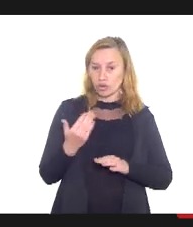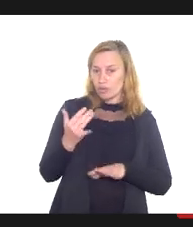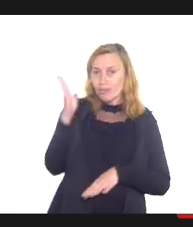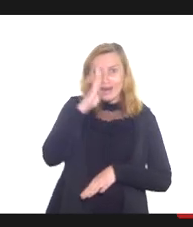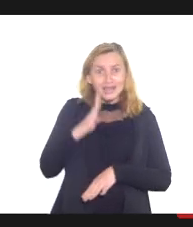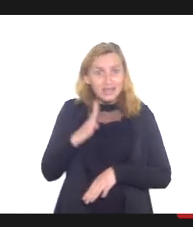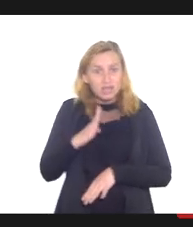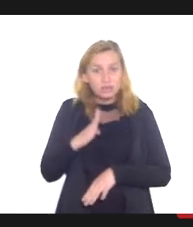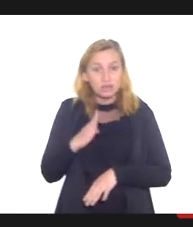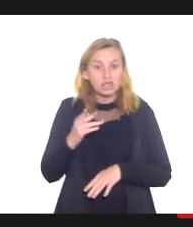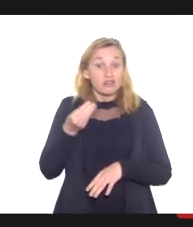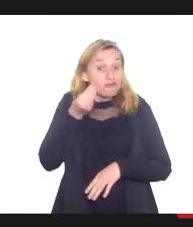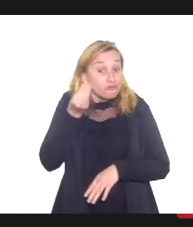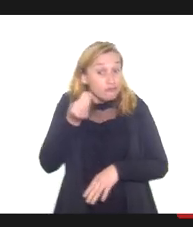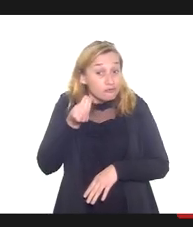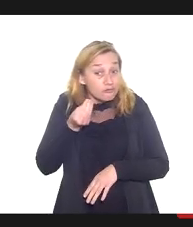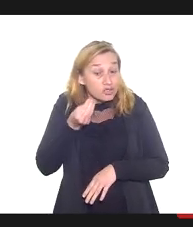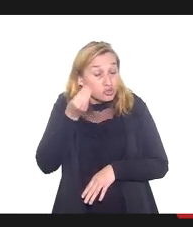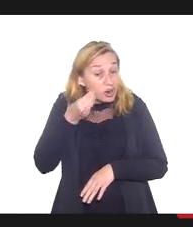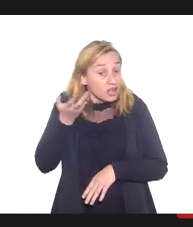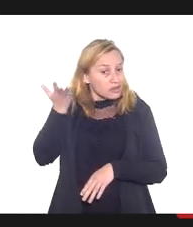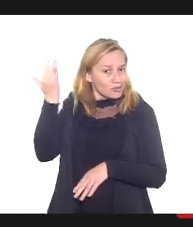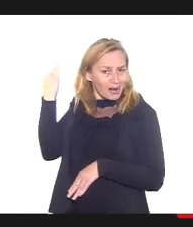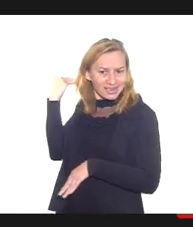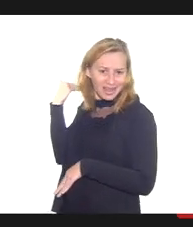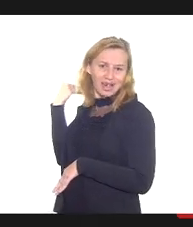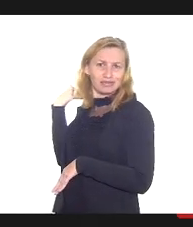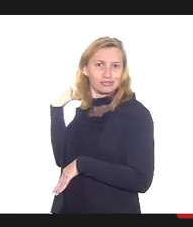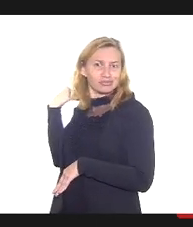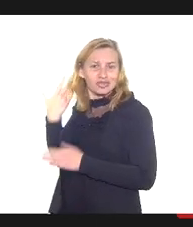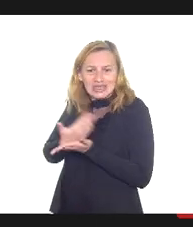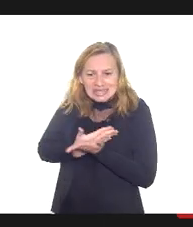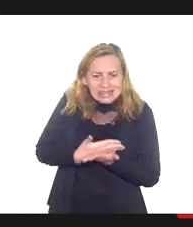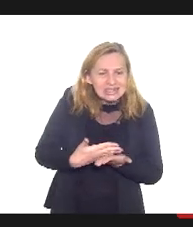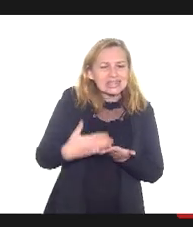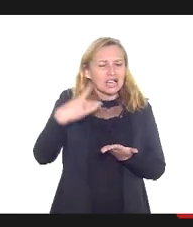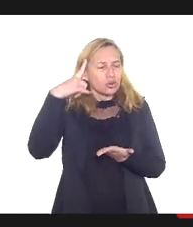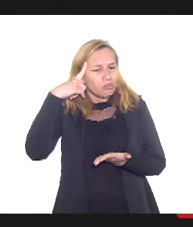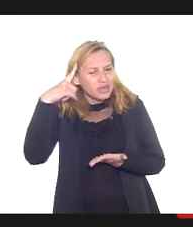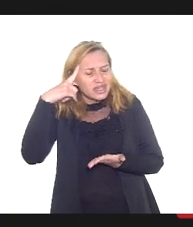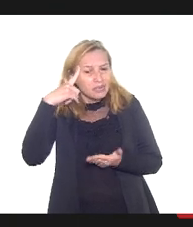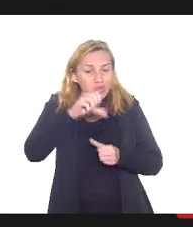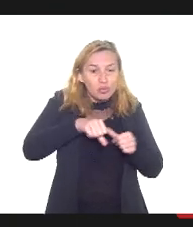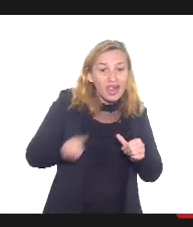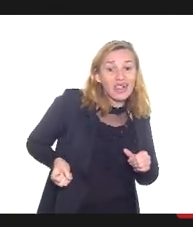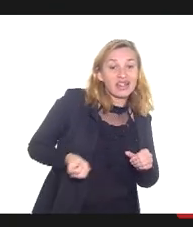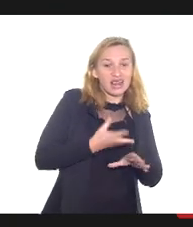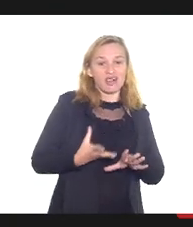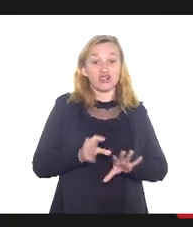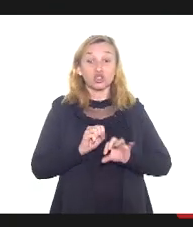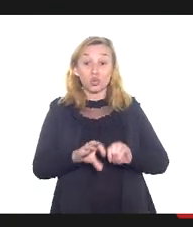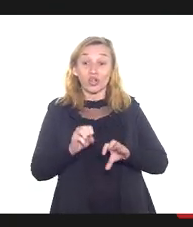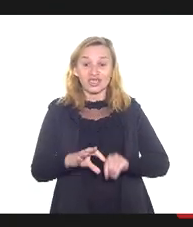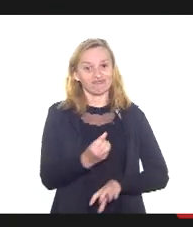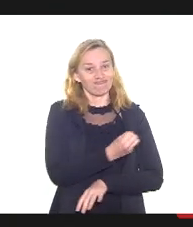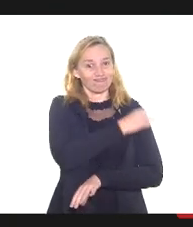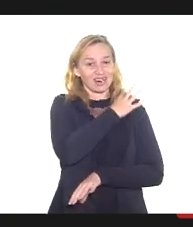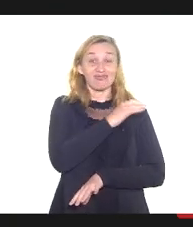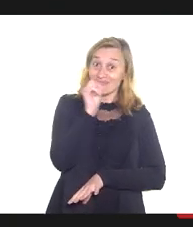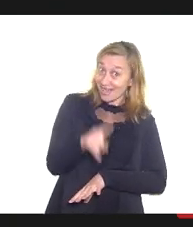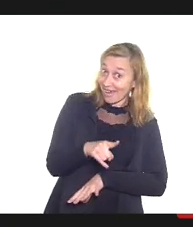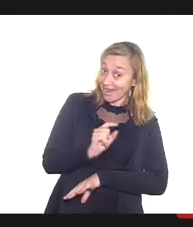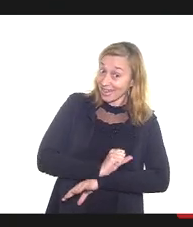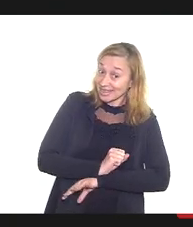Brasil vivia na época em que foi iniciado o pensamento sobre a reforma do ensino médio, que